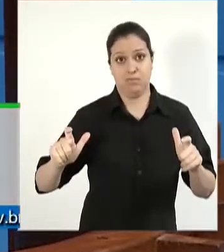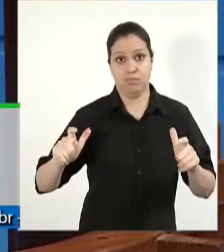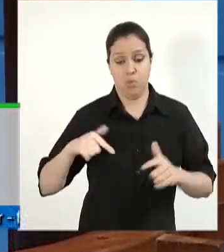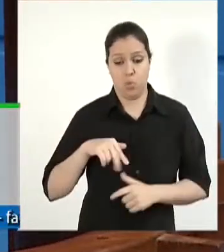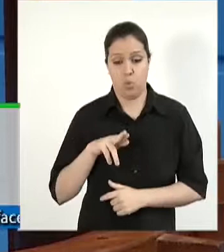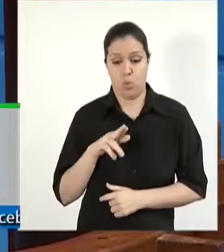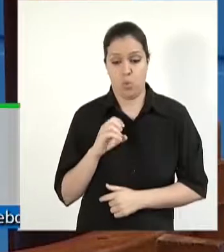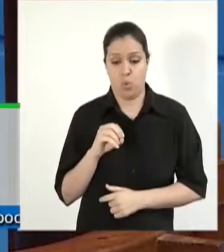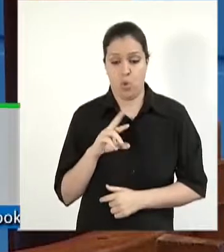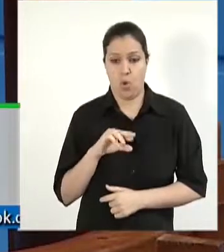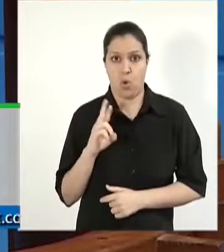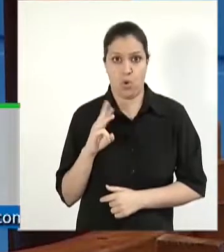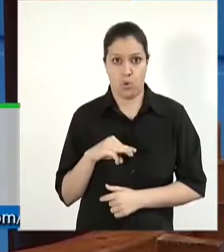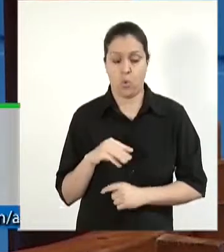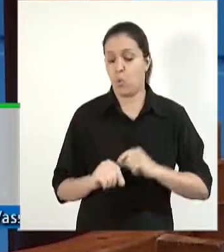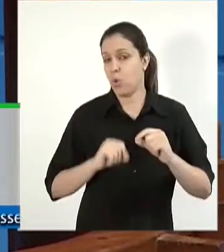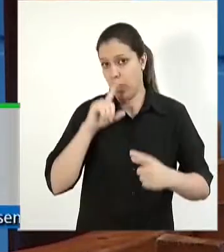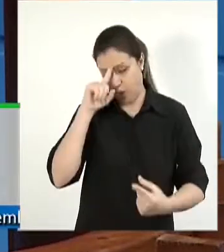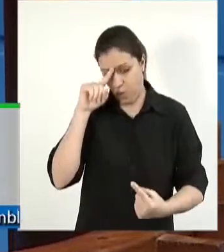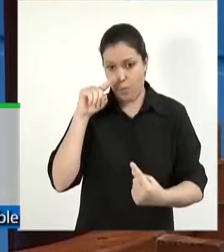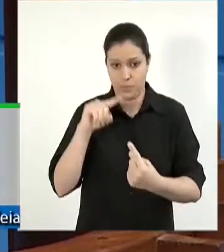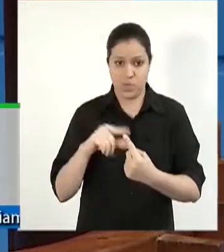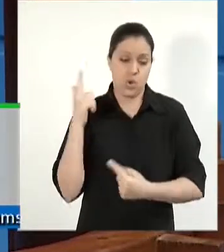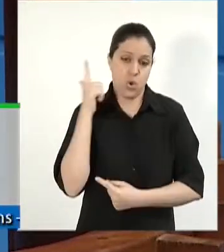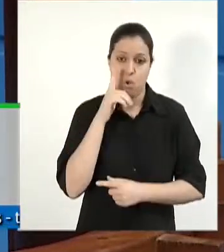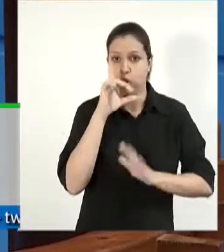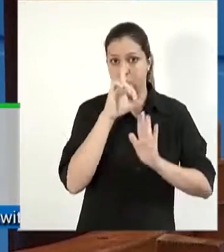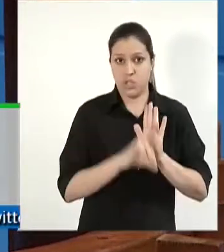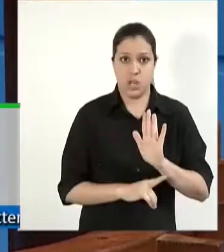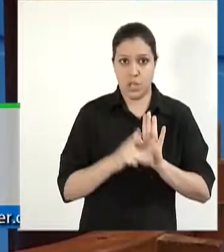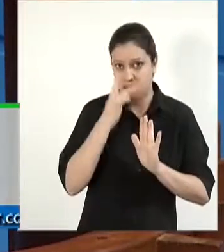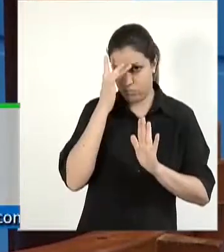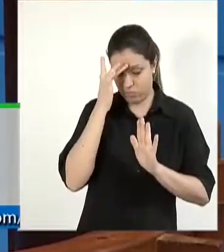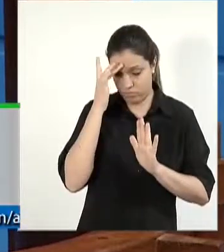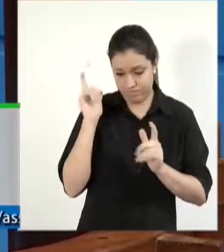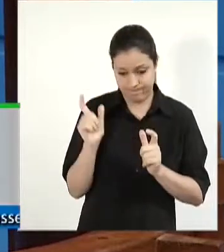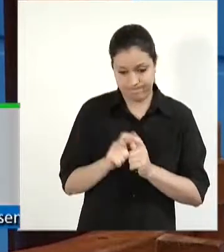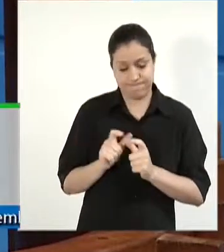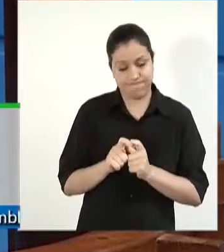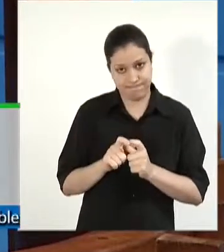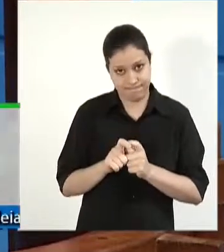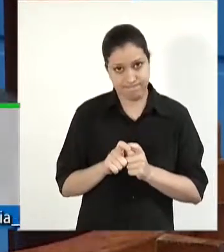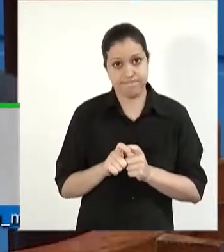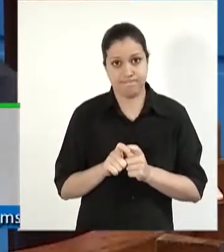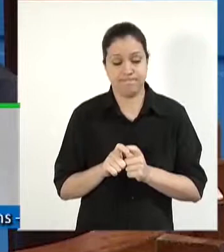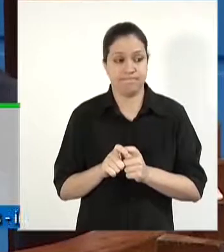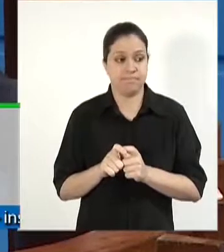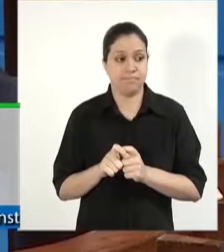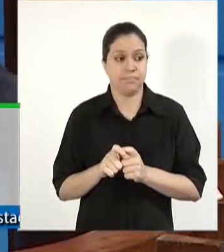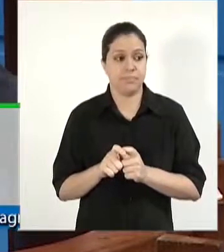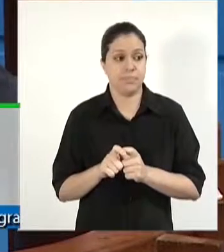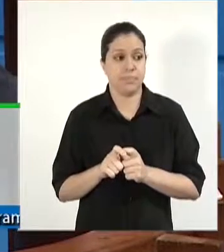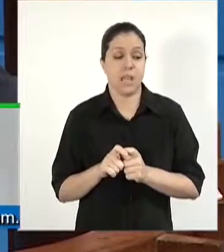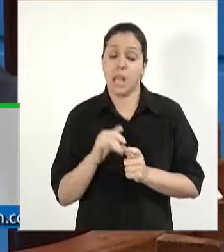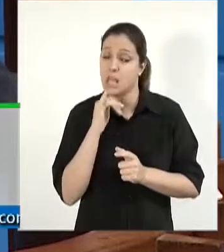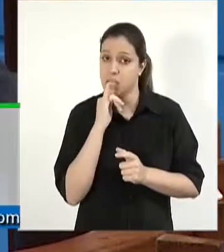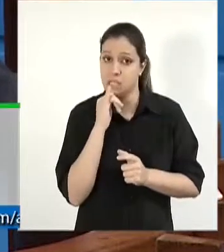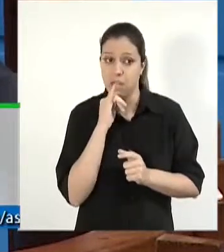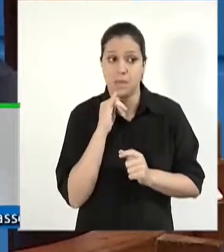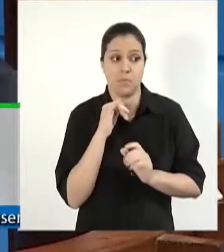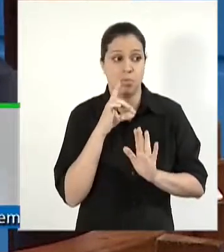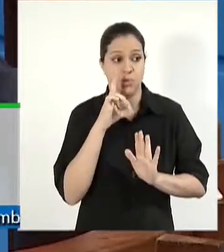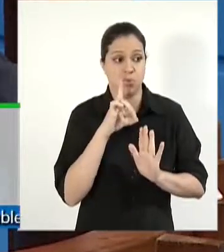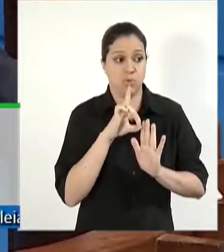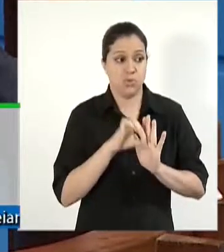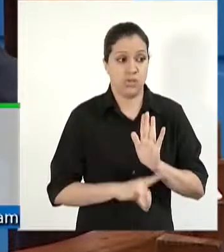visando garantir direitos da minoria, deputado Pedro Kemp, como, inclusive, o direito da